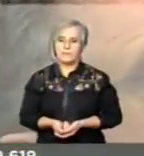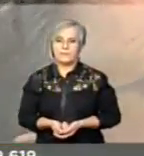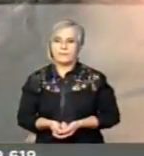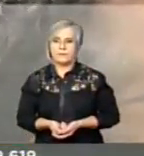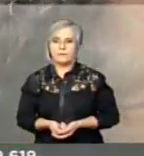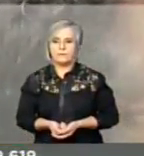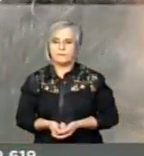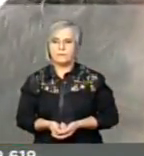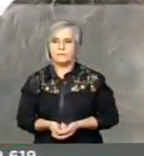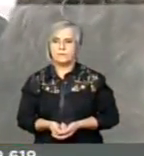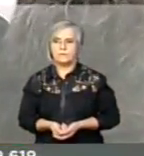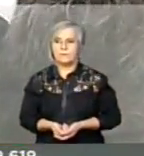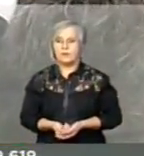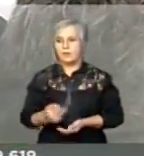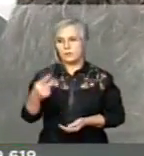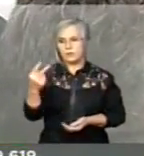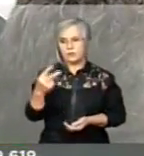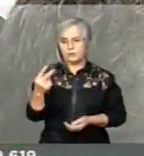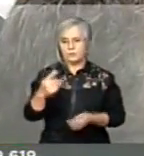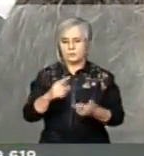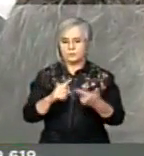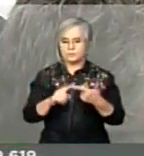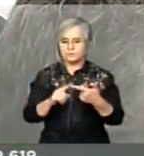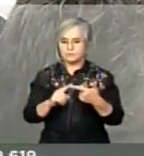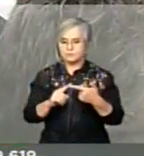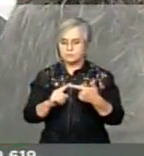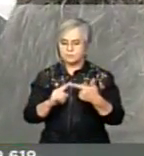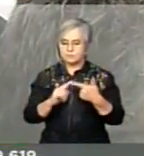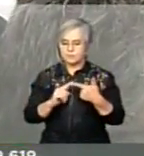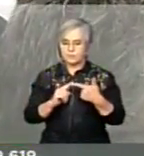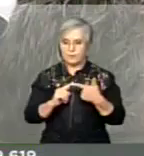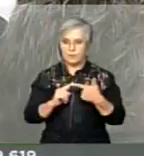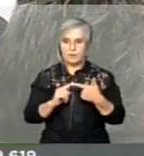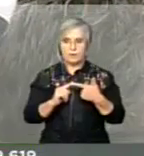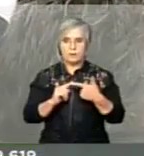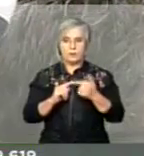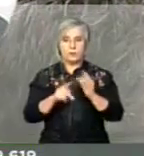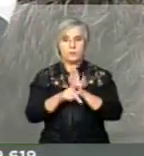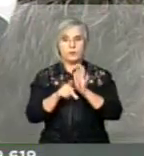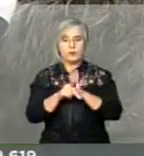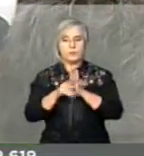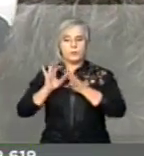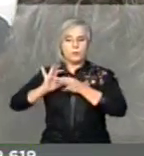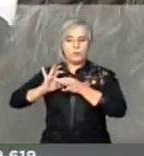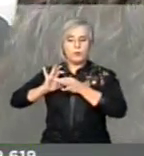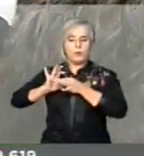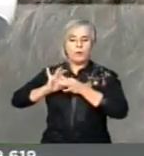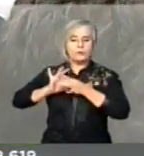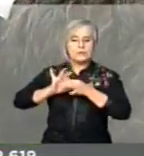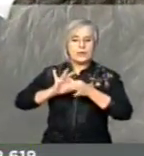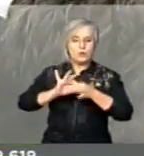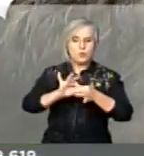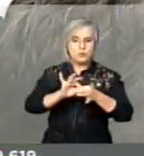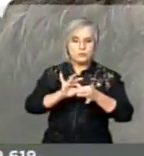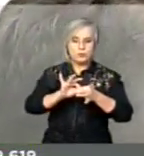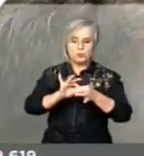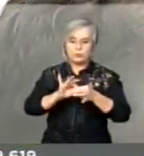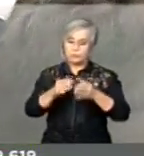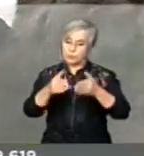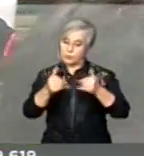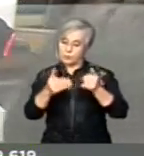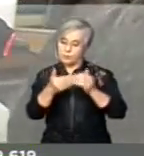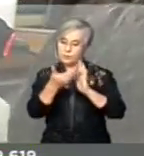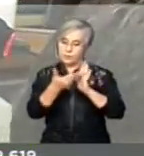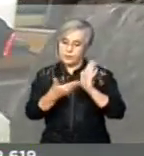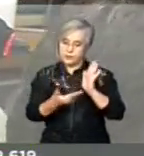fato. Segundo lugar, o próprio conteúdo do pedido, sinceramente, meu